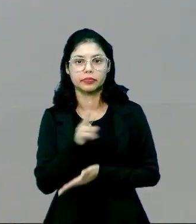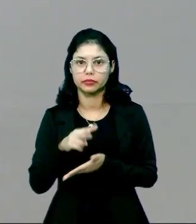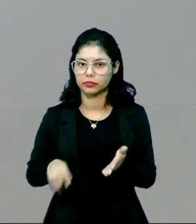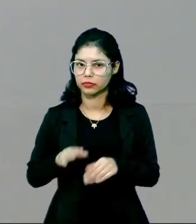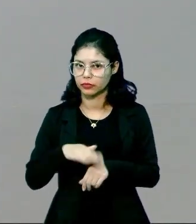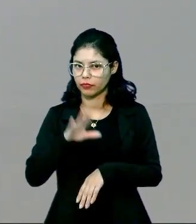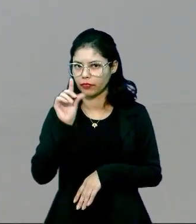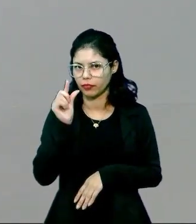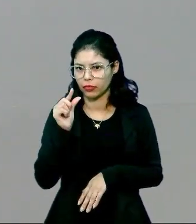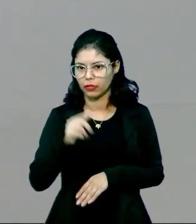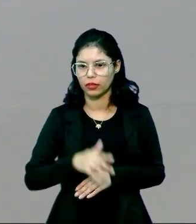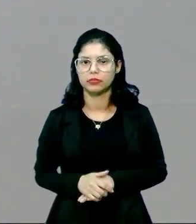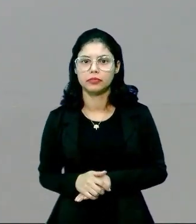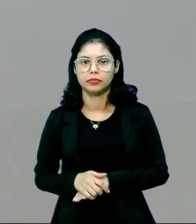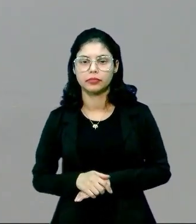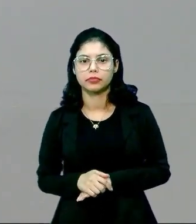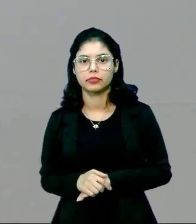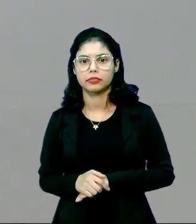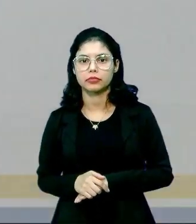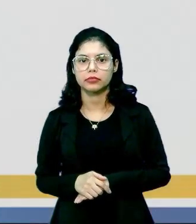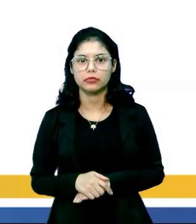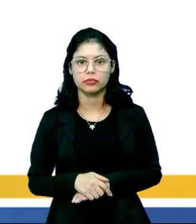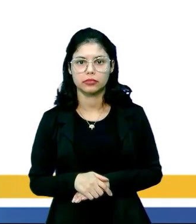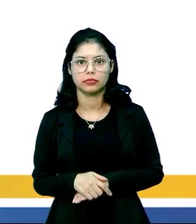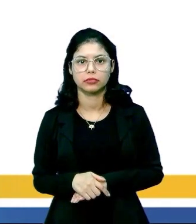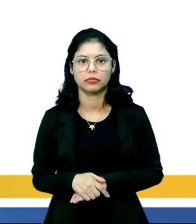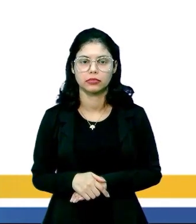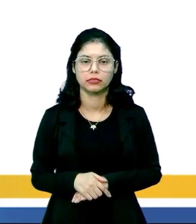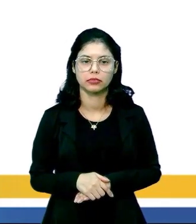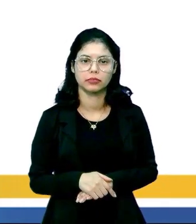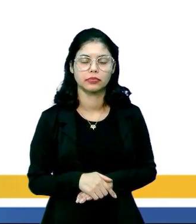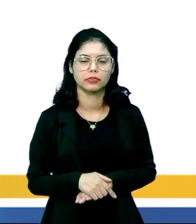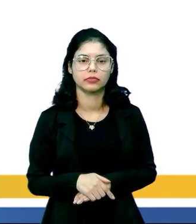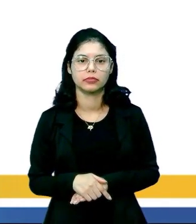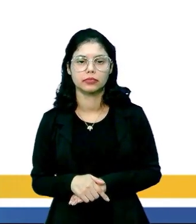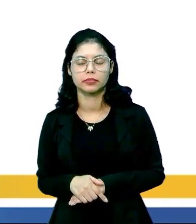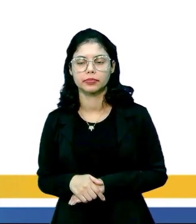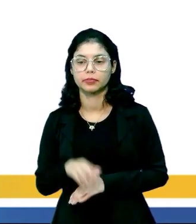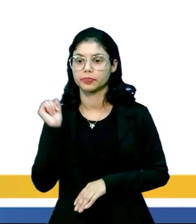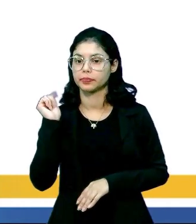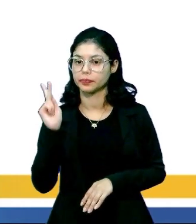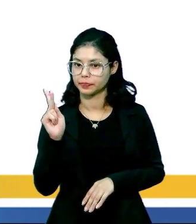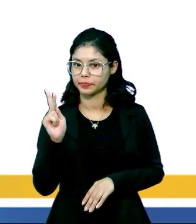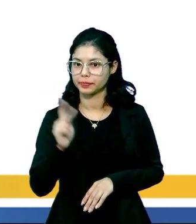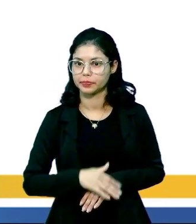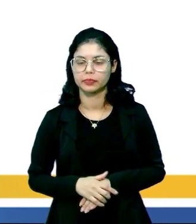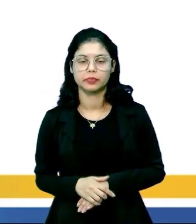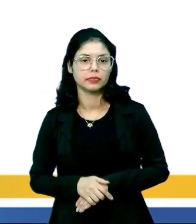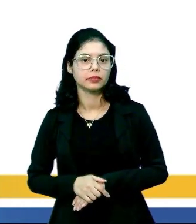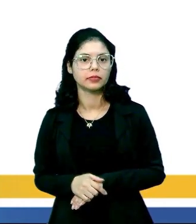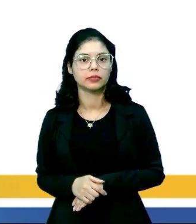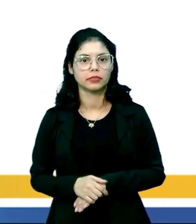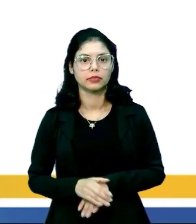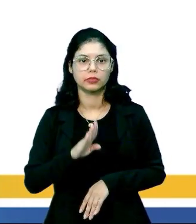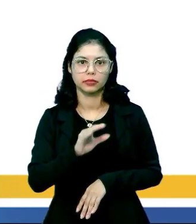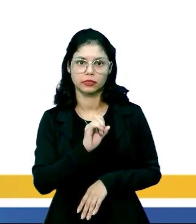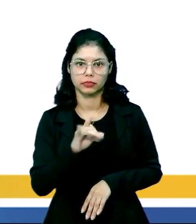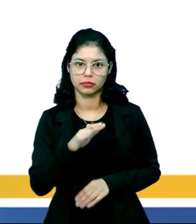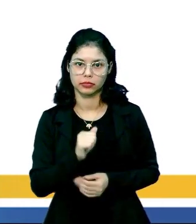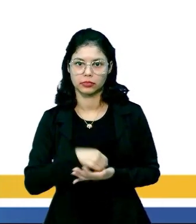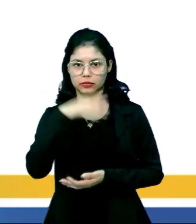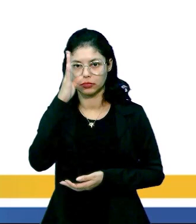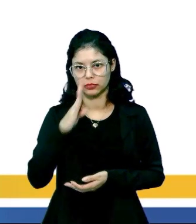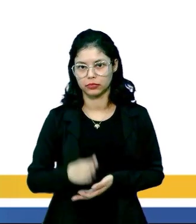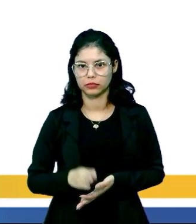pouco mais sobre esse ritmo e vocês vão acompanhar comigo aí no livro de vocês ok Bossa Nova